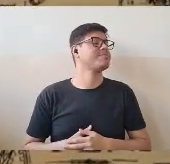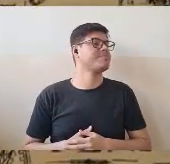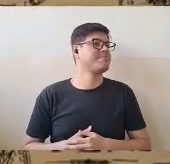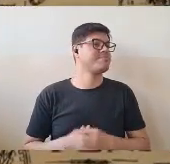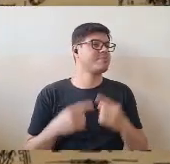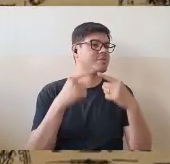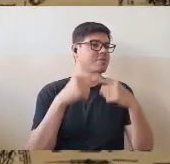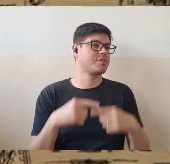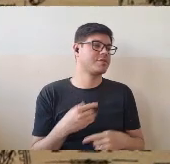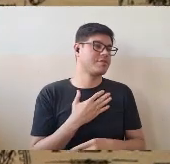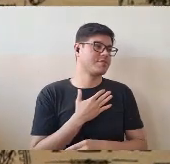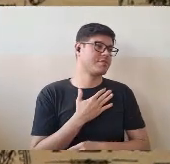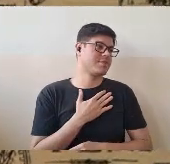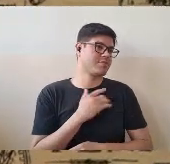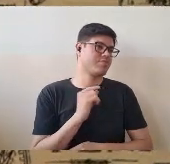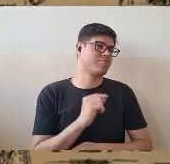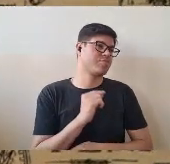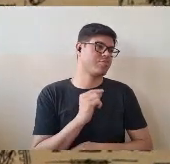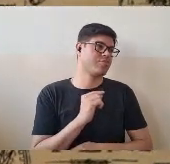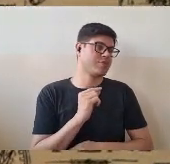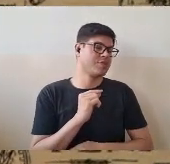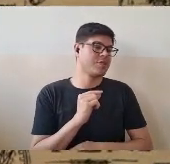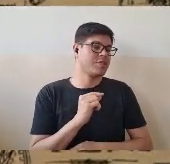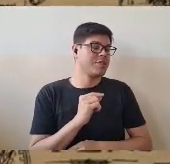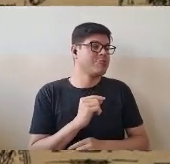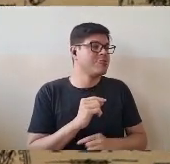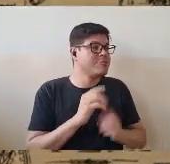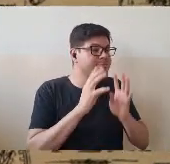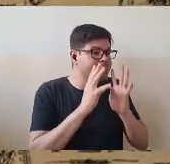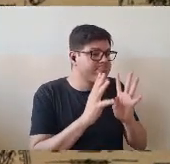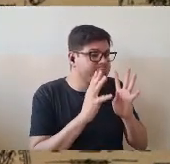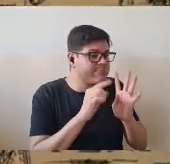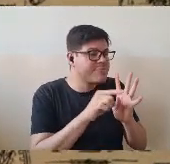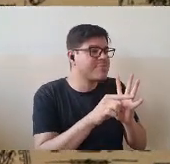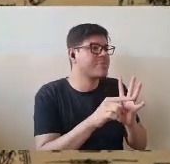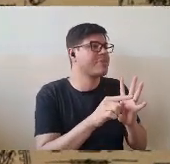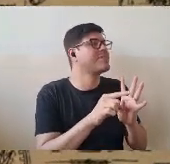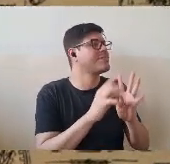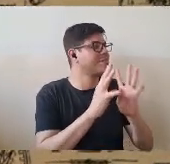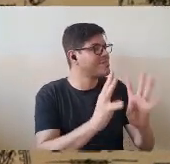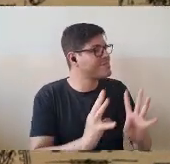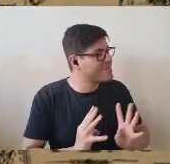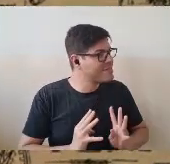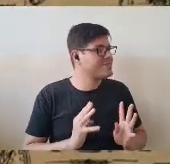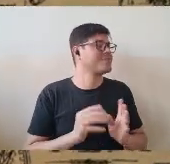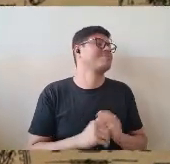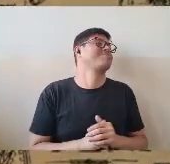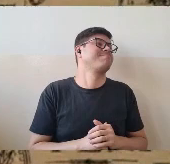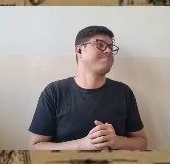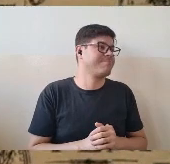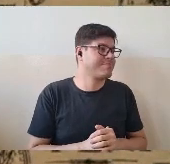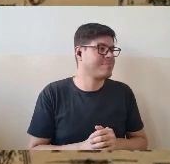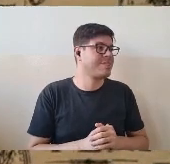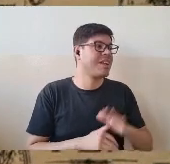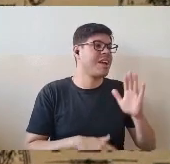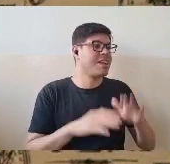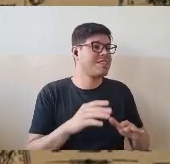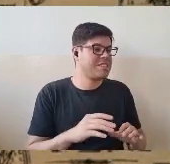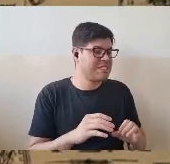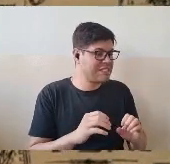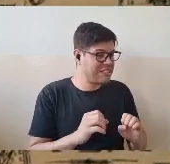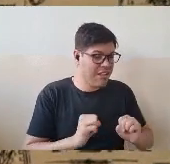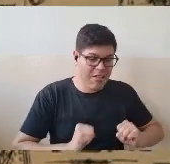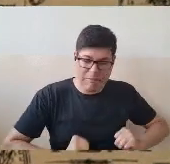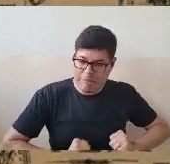que normalmente é cativar a criança. Você está entendendo? É por aí, né? Mesmo aqueles mais rebeldes, a intenção minha sempre é